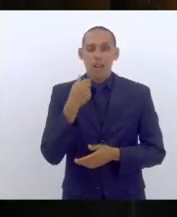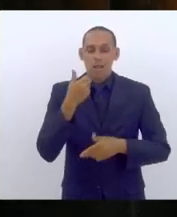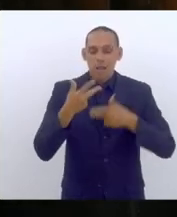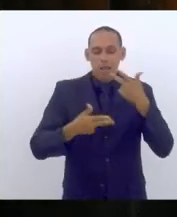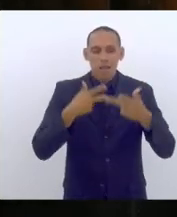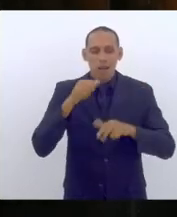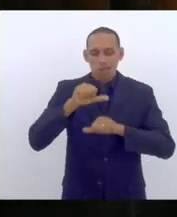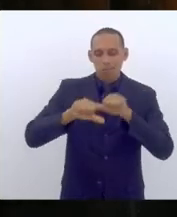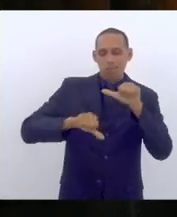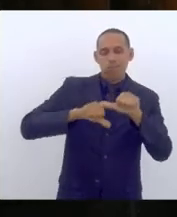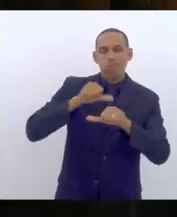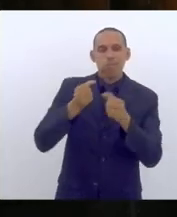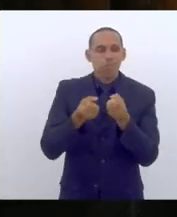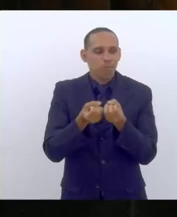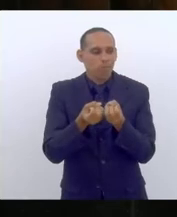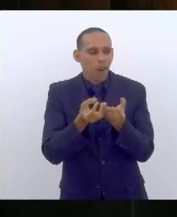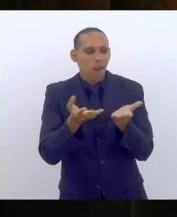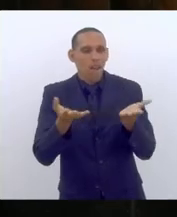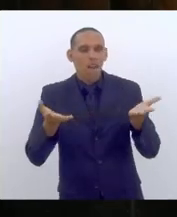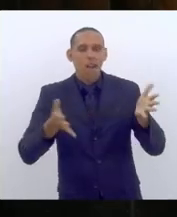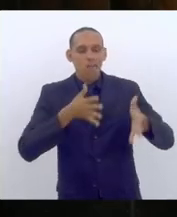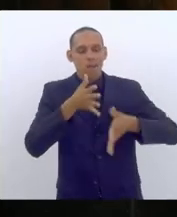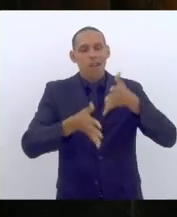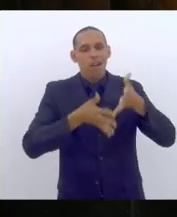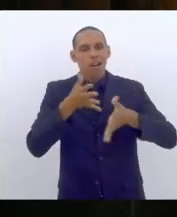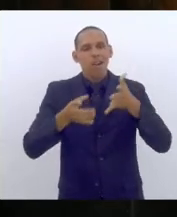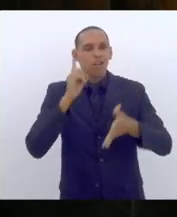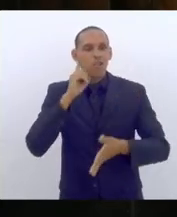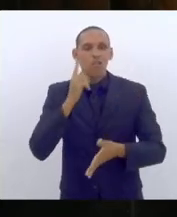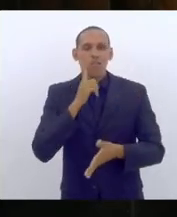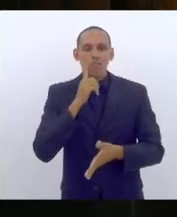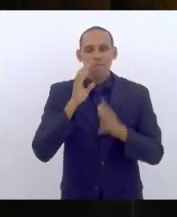voz aos deficientes auditivos